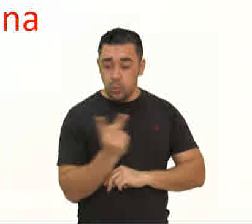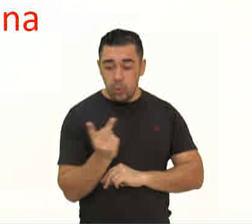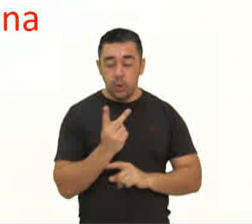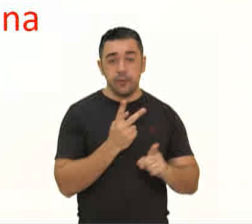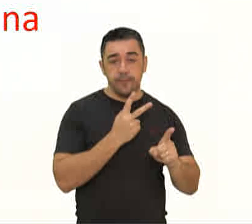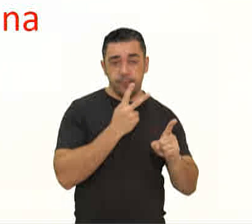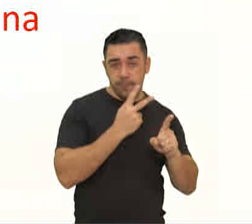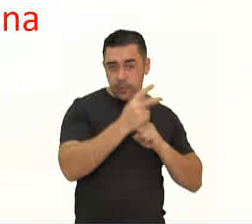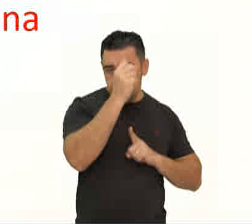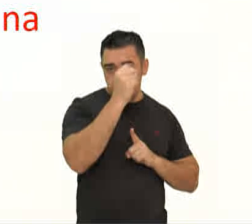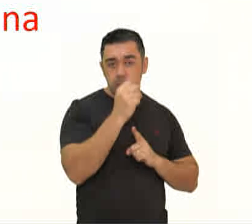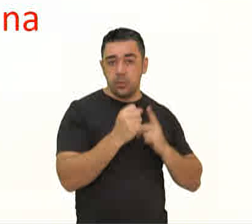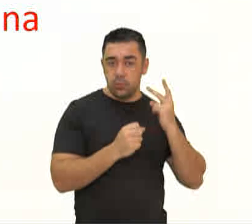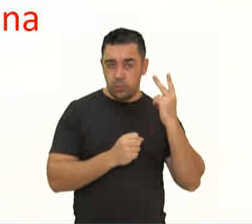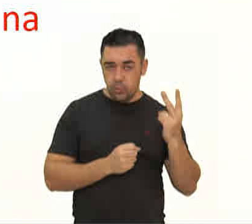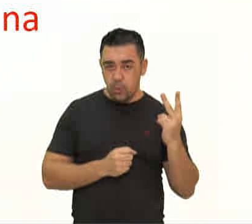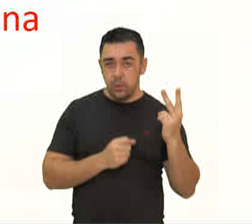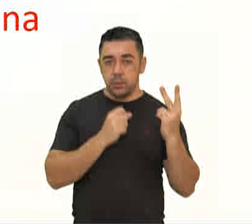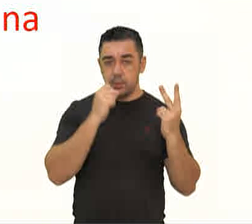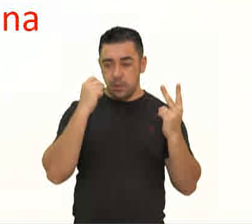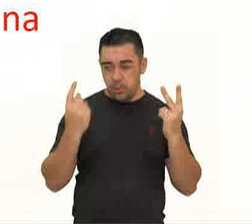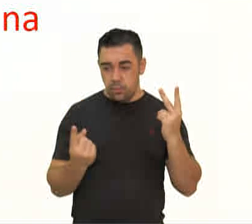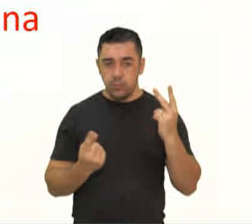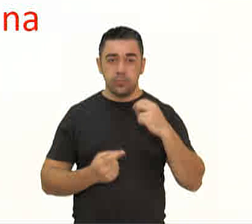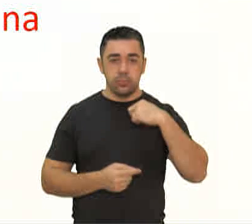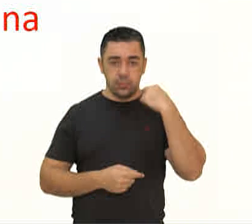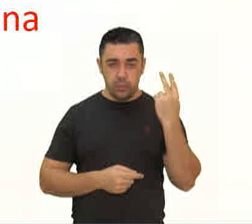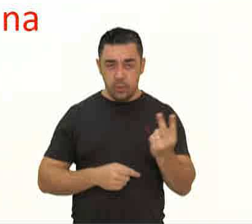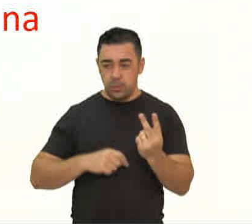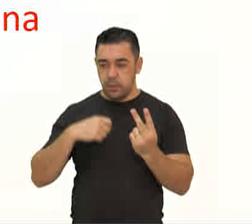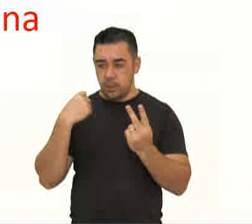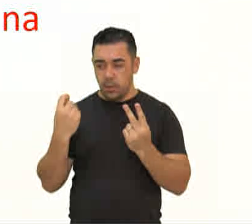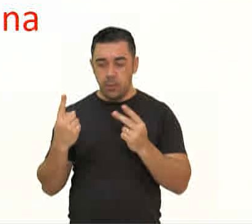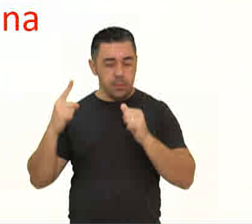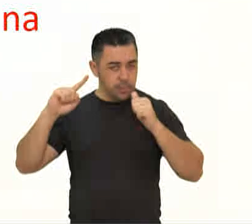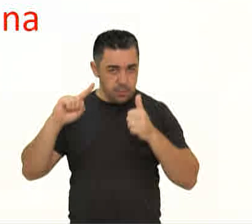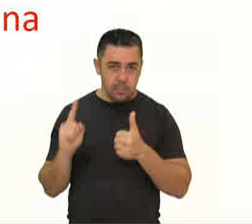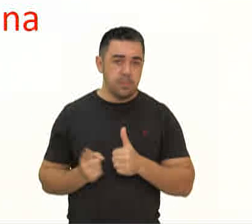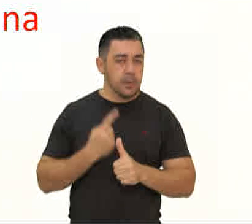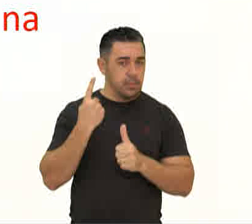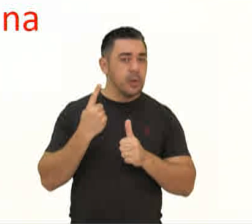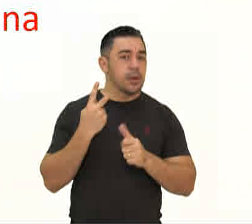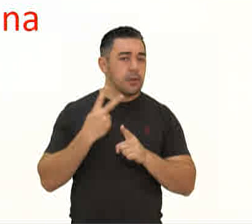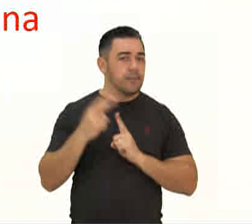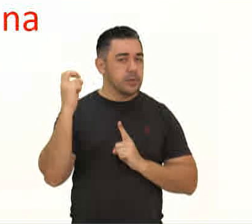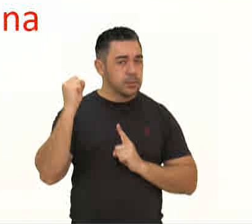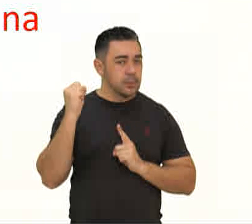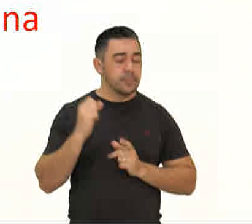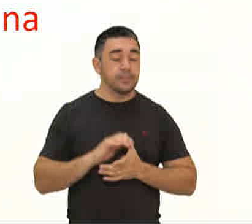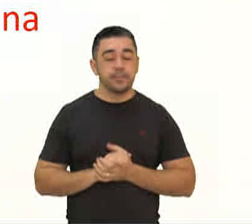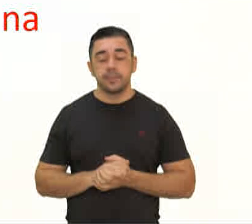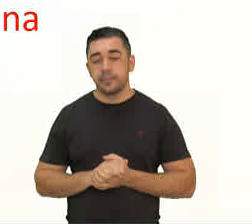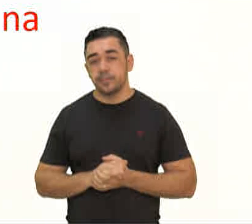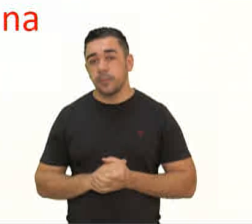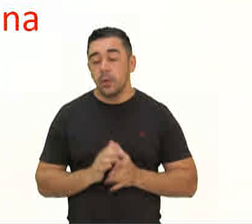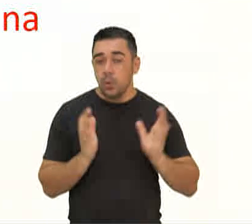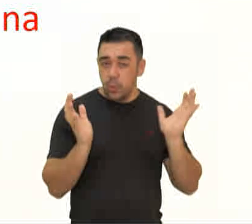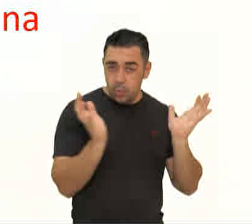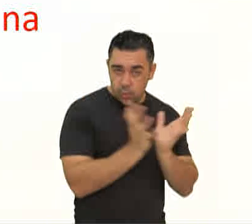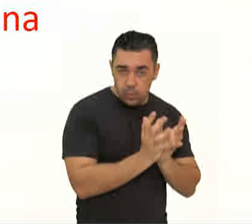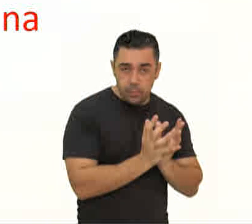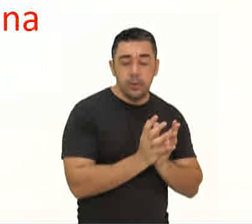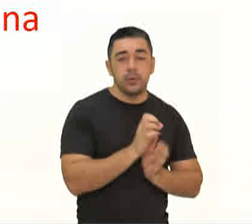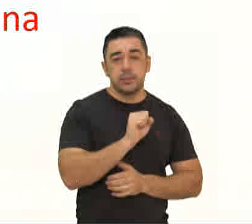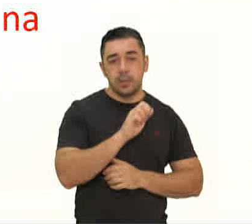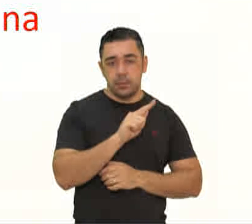para ambos, ou seja, para os dois, foi uma primeira vitória de 2-1. Para os senegaleses, a